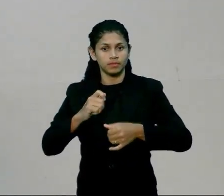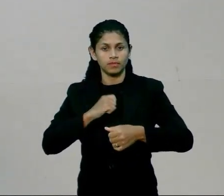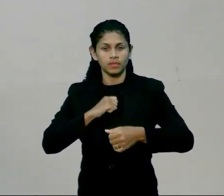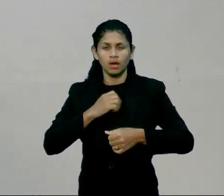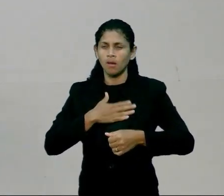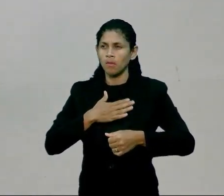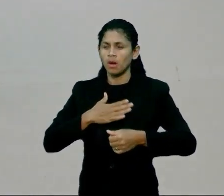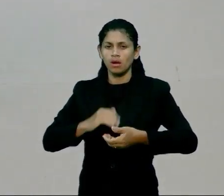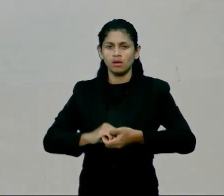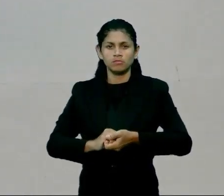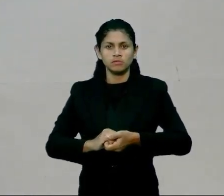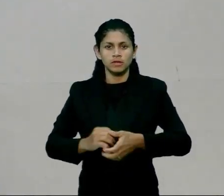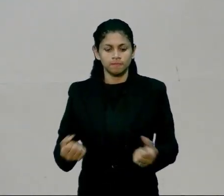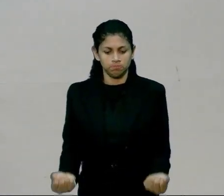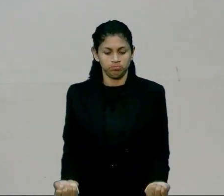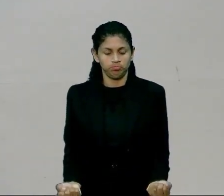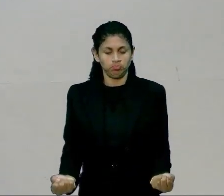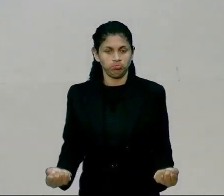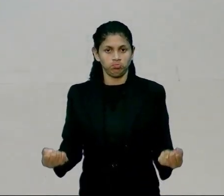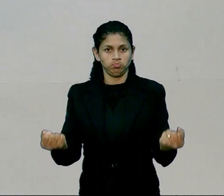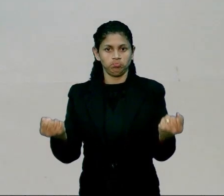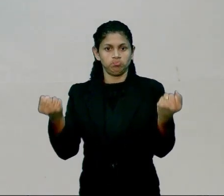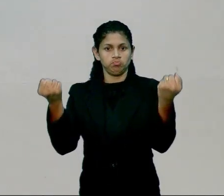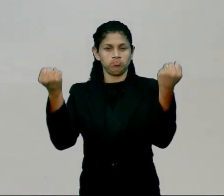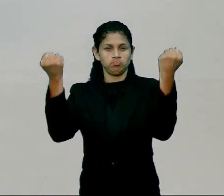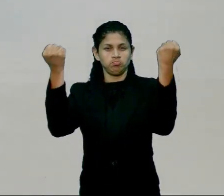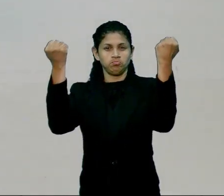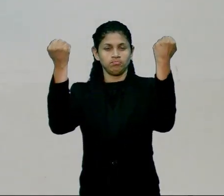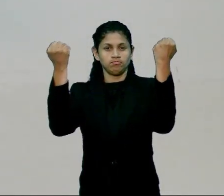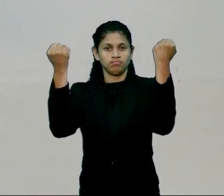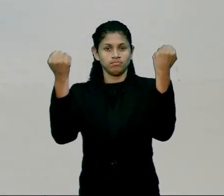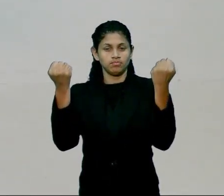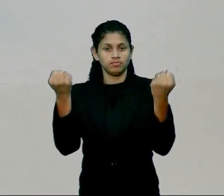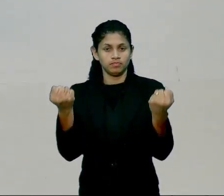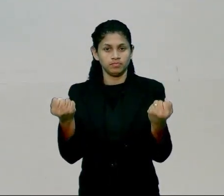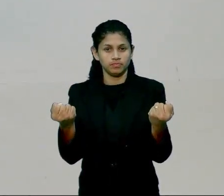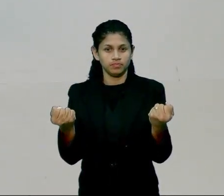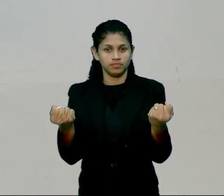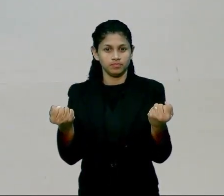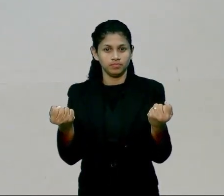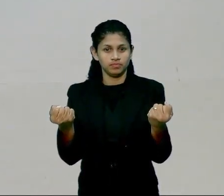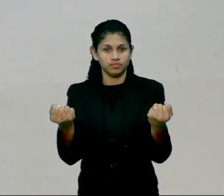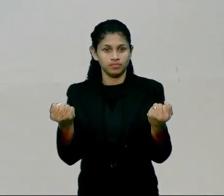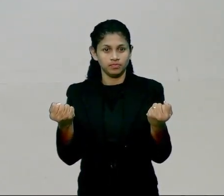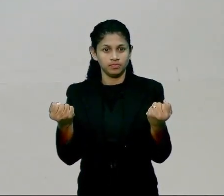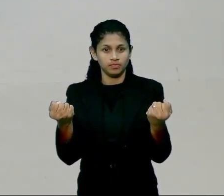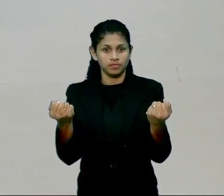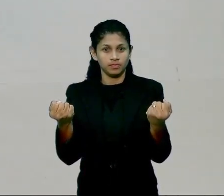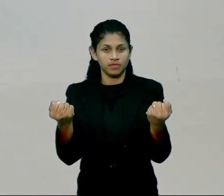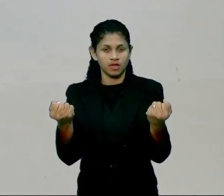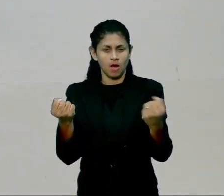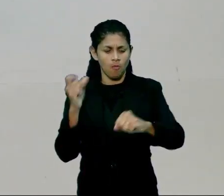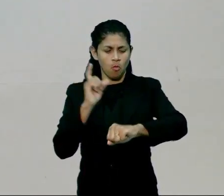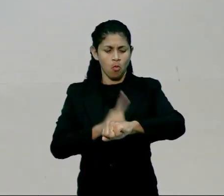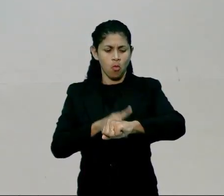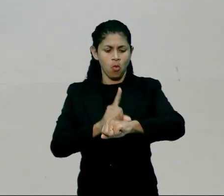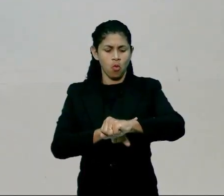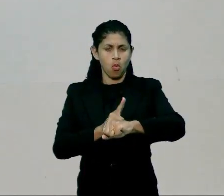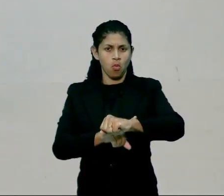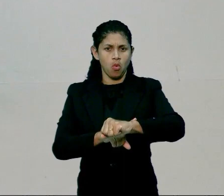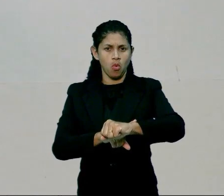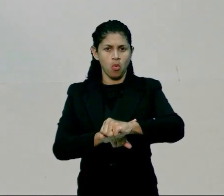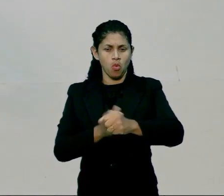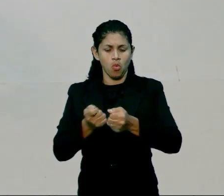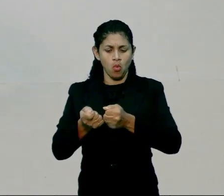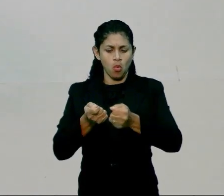eu acho que eu vou levantar uma carga e aí eu vou, sei lá, eu vou calcular, cronometrar, manipular